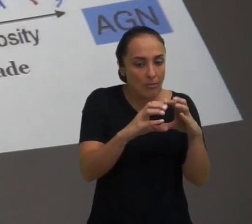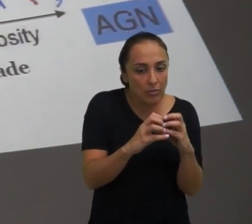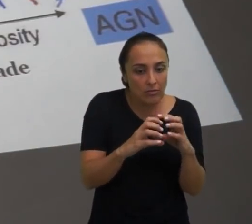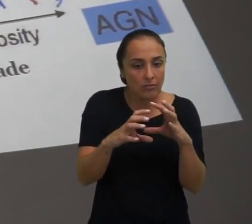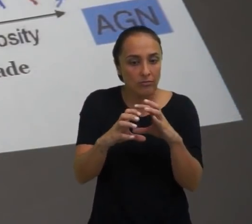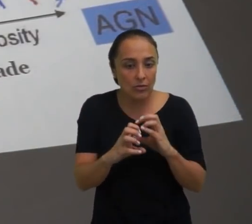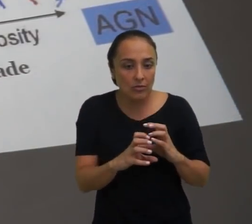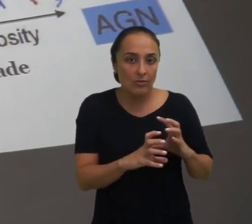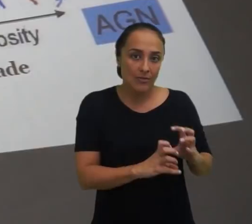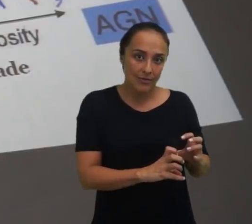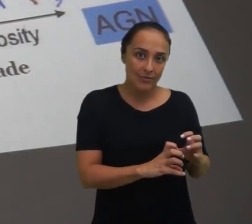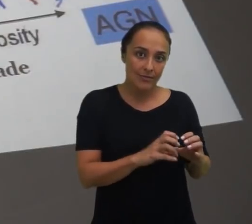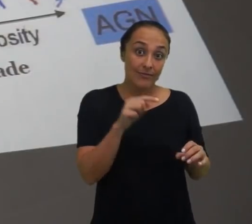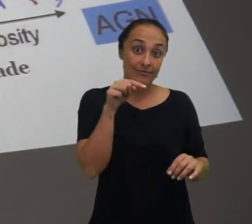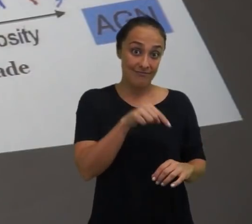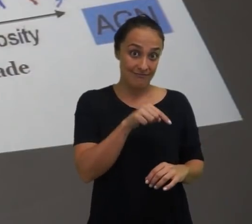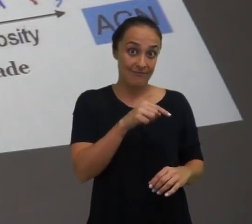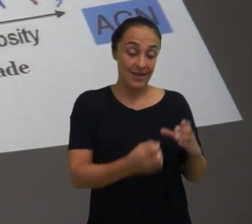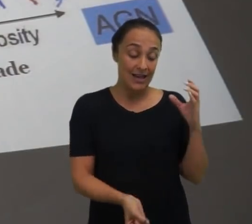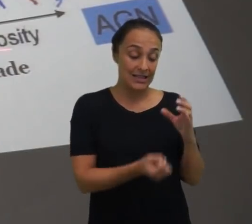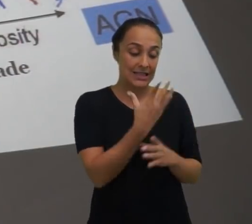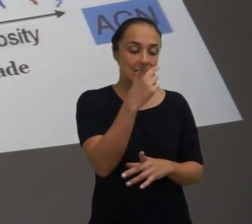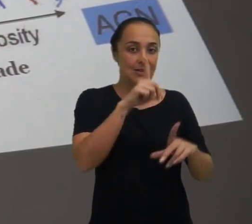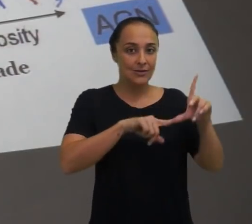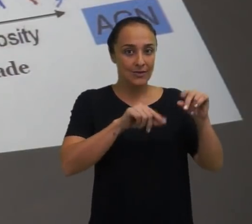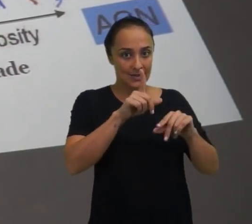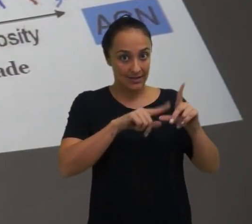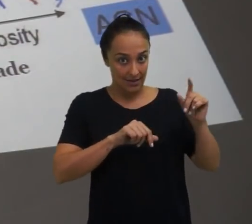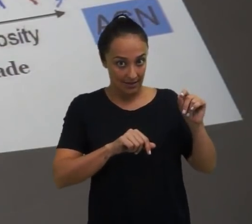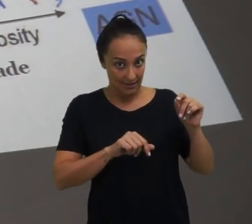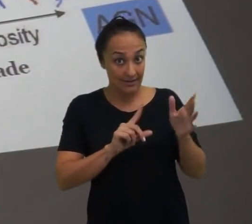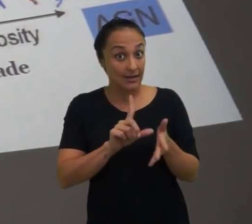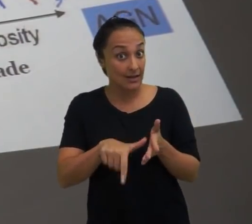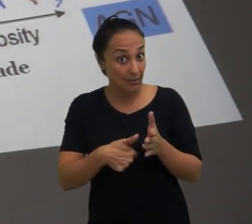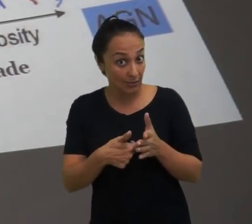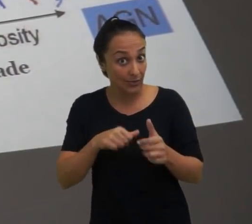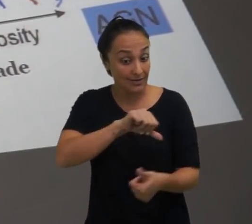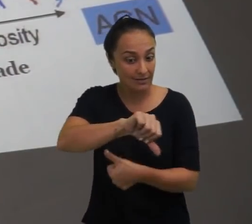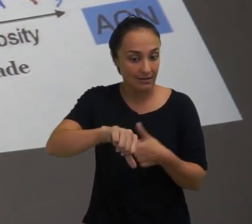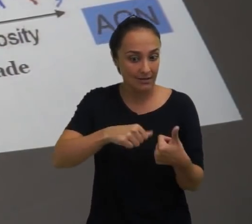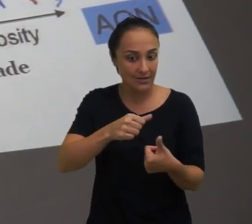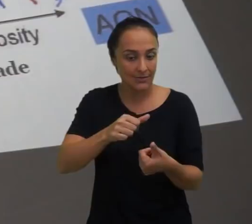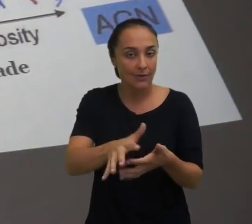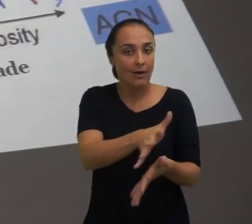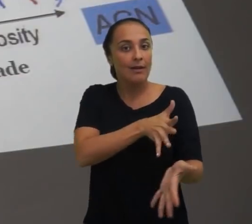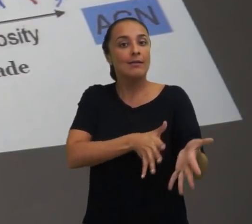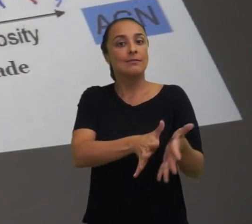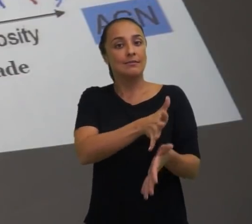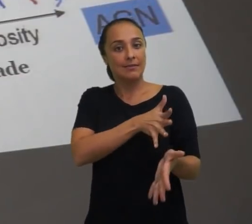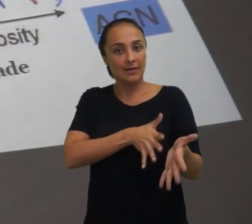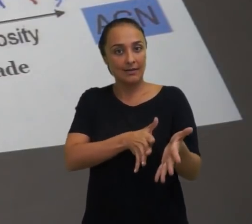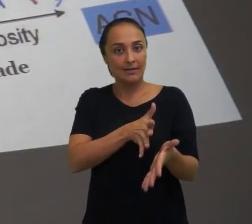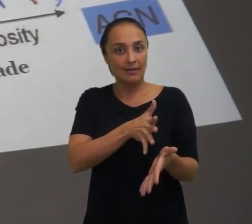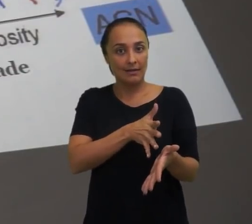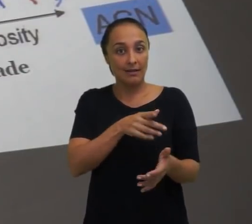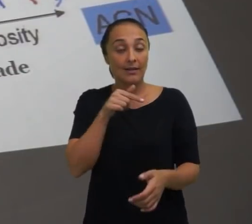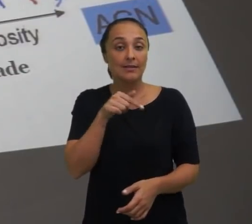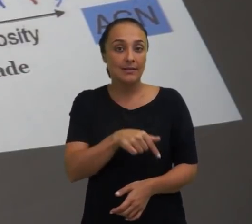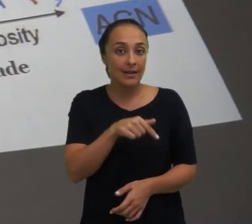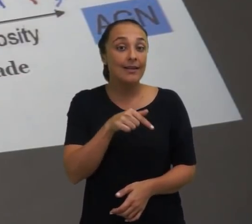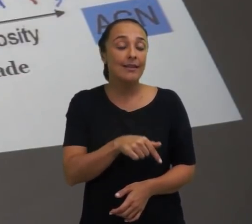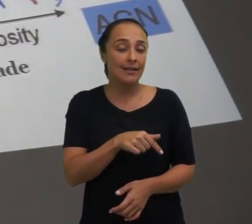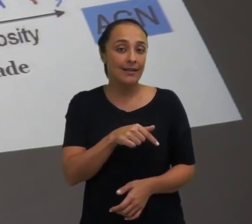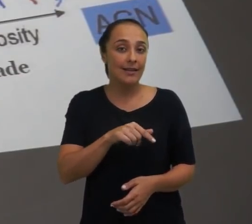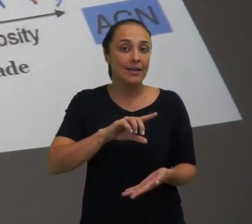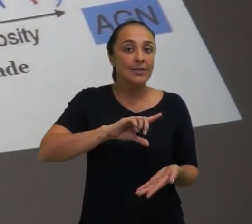mas o gráfico é simples. Tá? É o número de galáxias com uma dada luminosidade. A luminosidade é o brilho, quanto mais